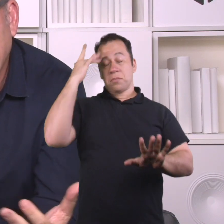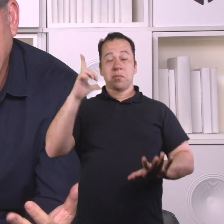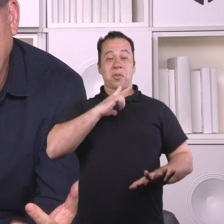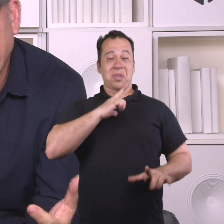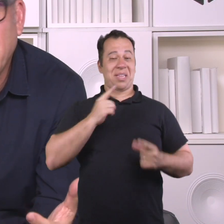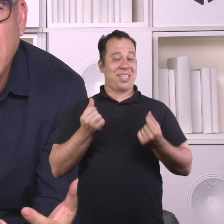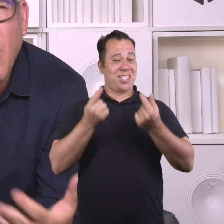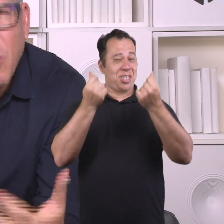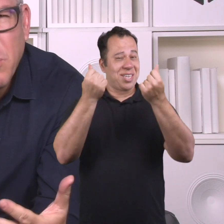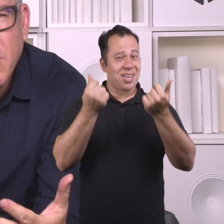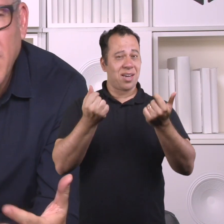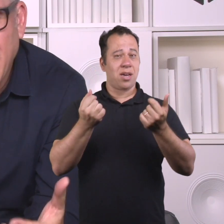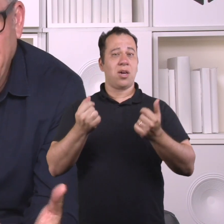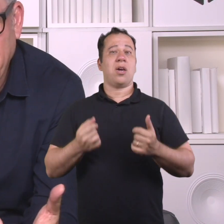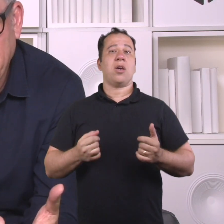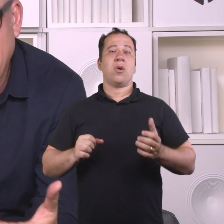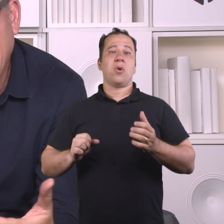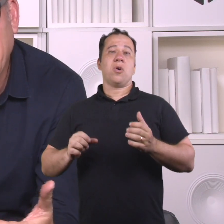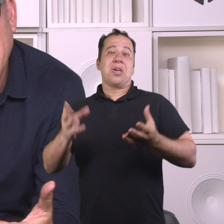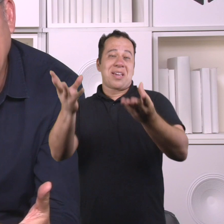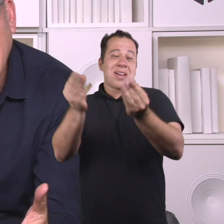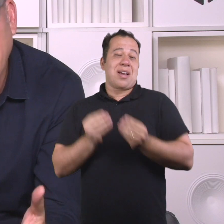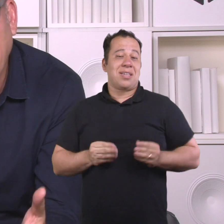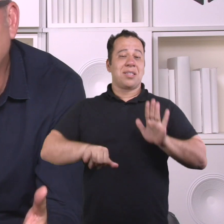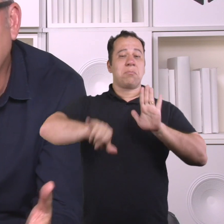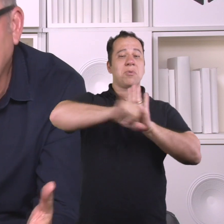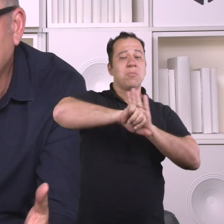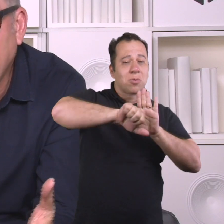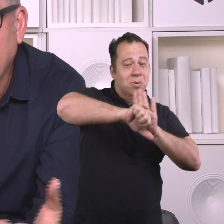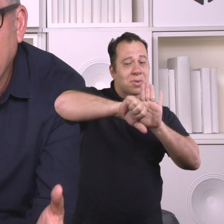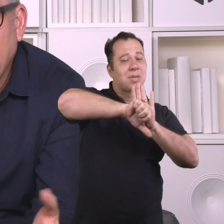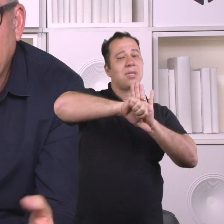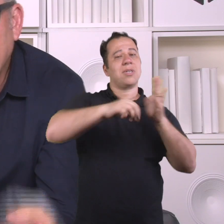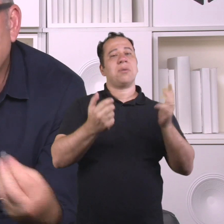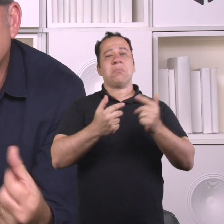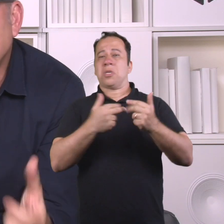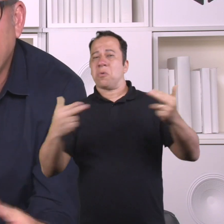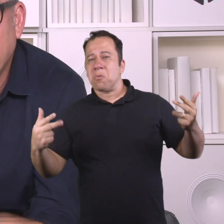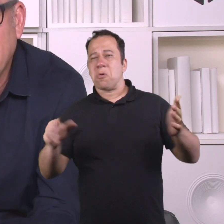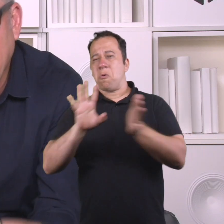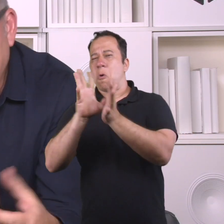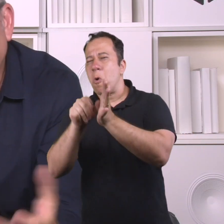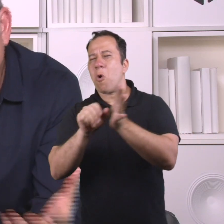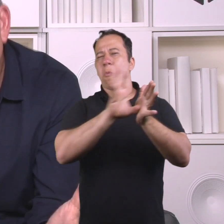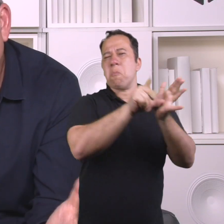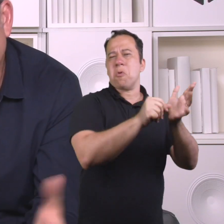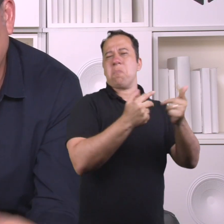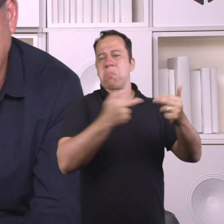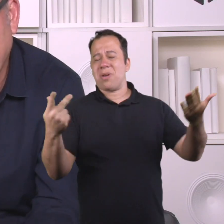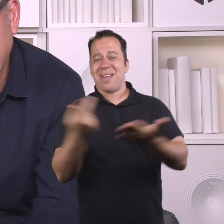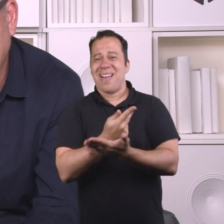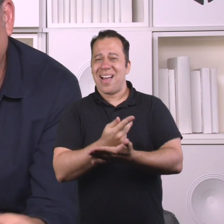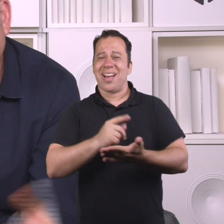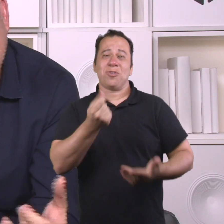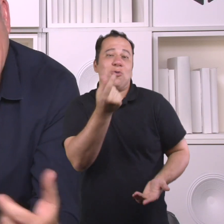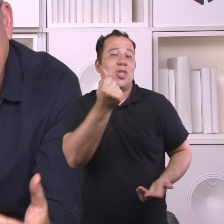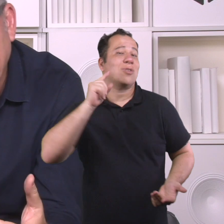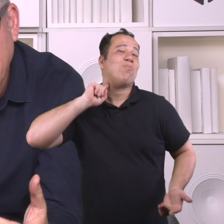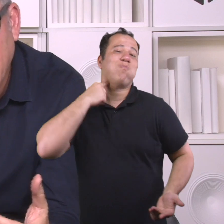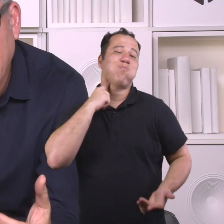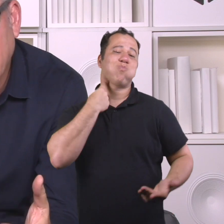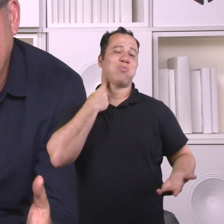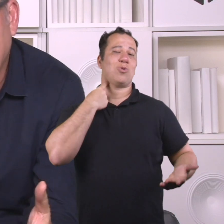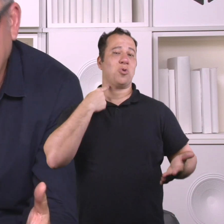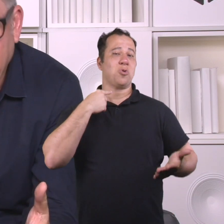corrupção, que é fruto de roubo, é fruto de negociata fraudulenta. Dinheiro sujo, você sabe o que é dinheiro sujo? Um dinheiro que não é